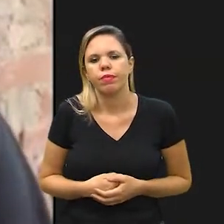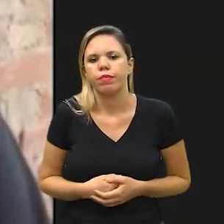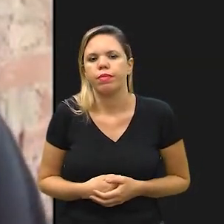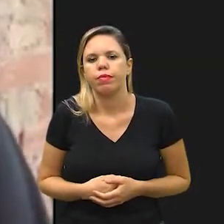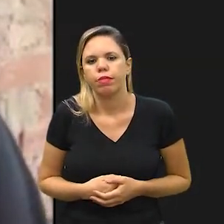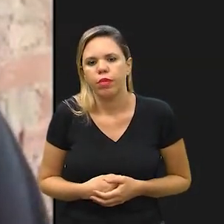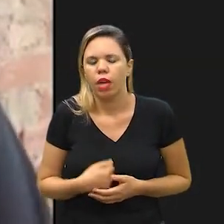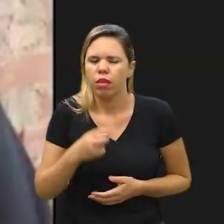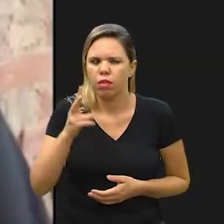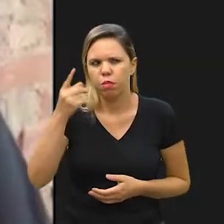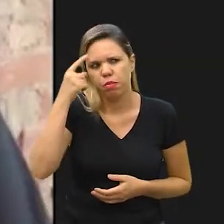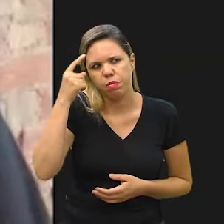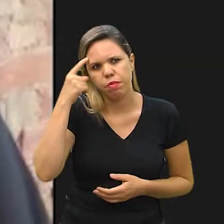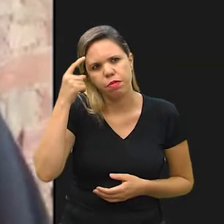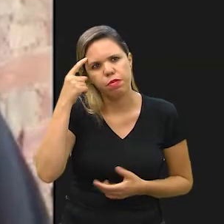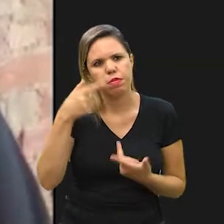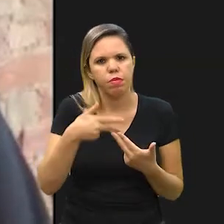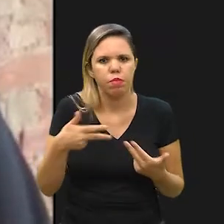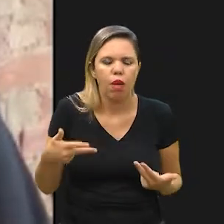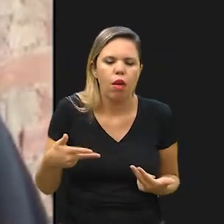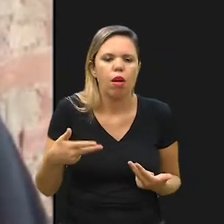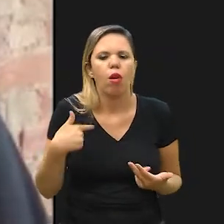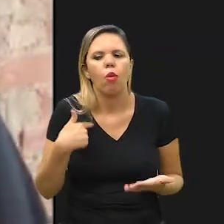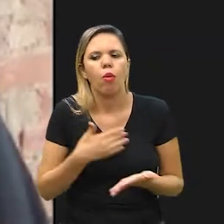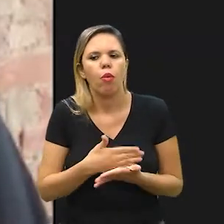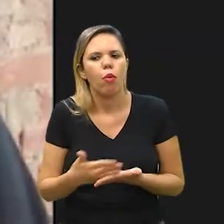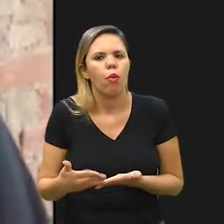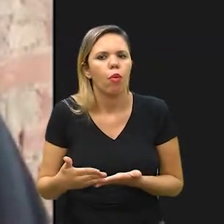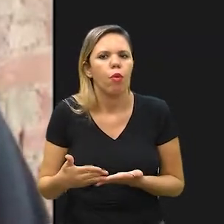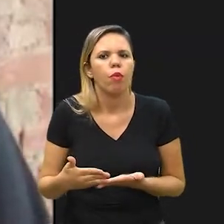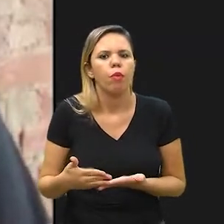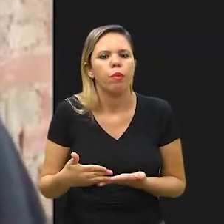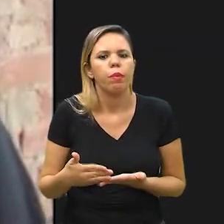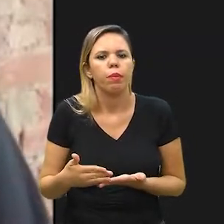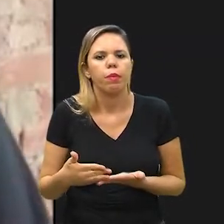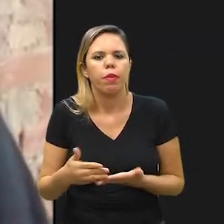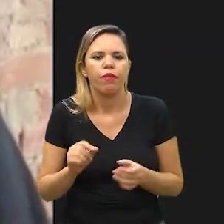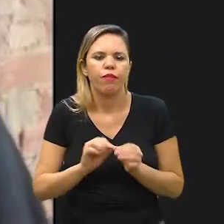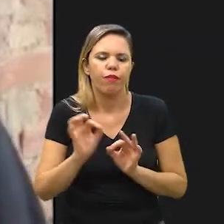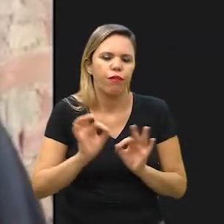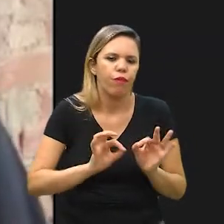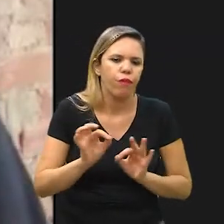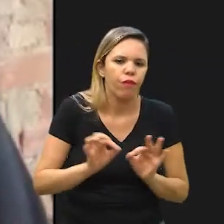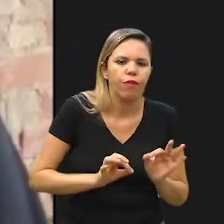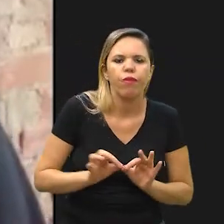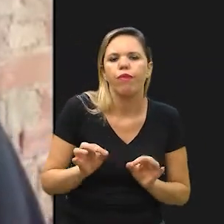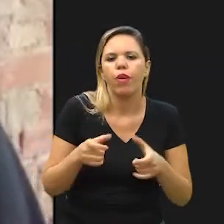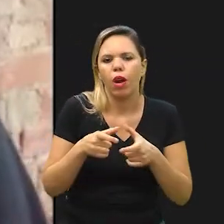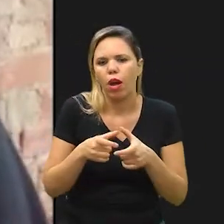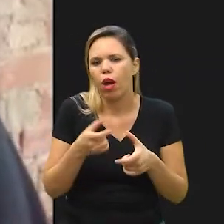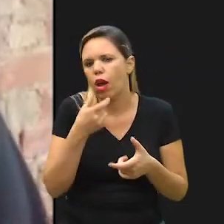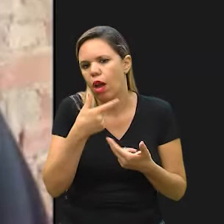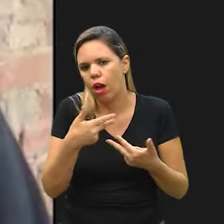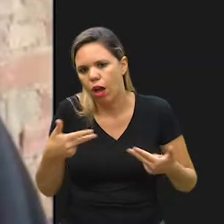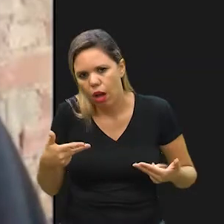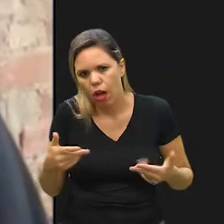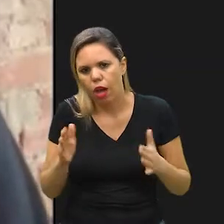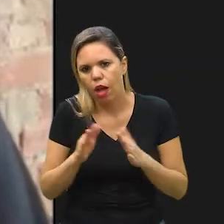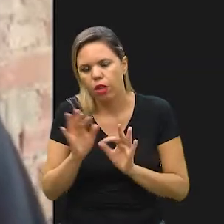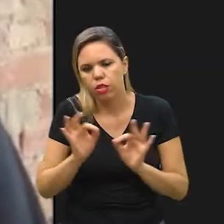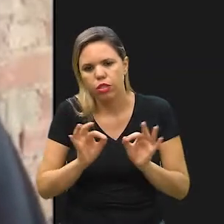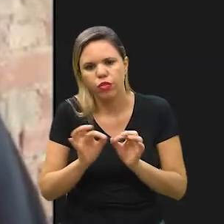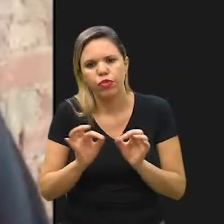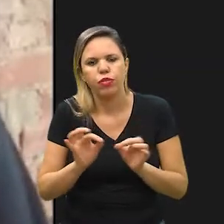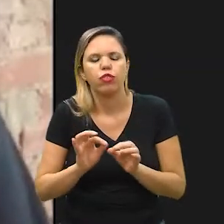E, assim, eu sempre pensando em alguma coisa e eu comecei a fazer cheesecake em casa e acabou virando